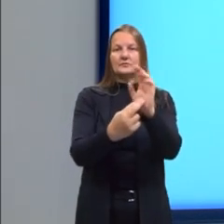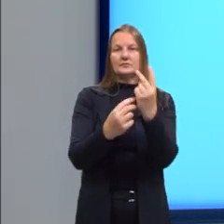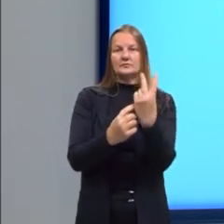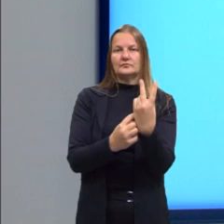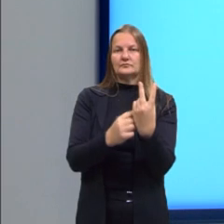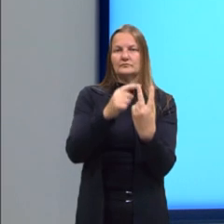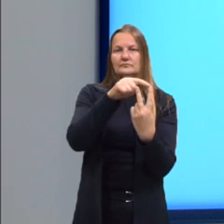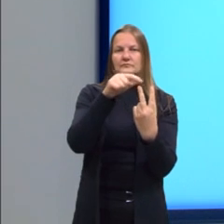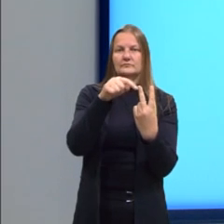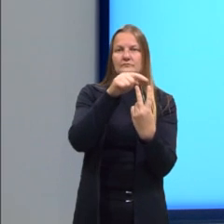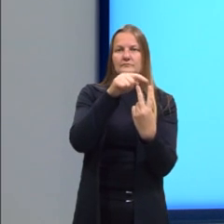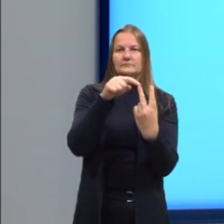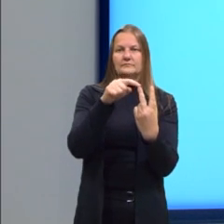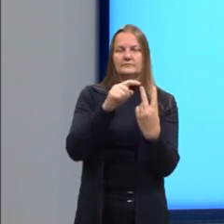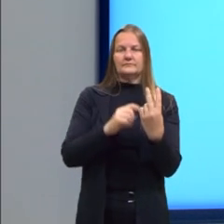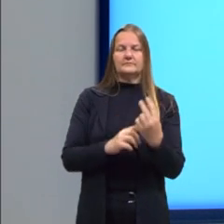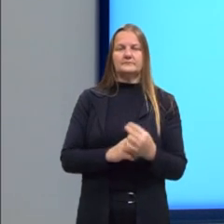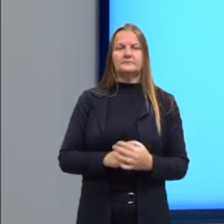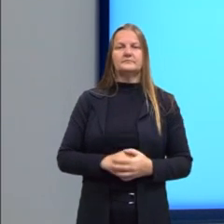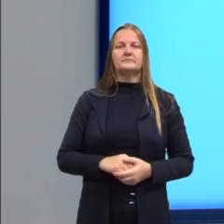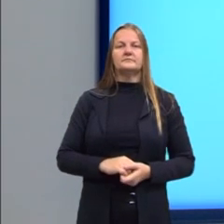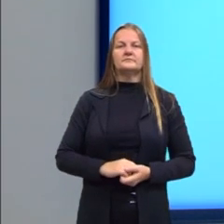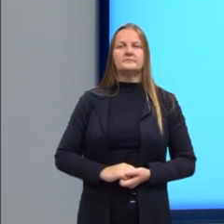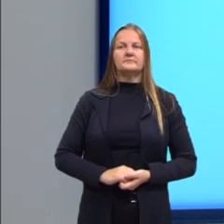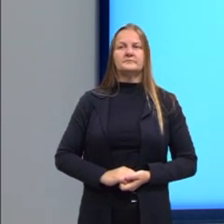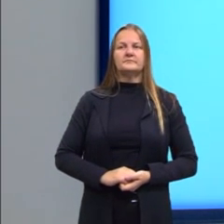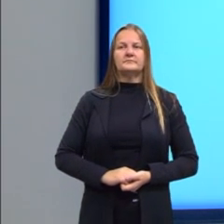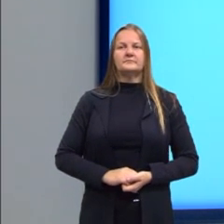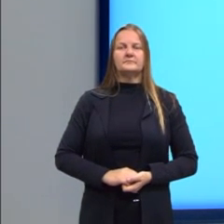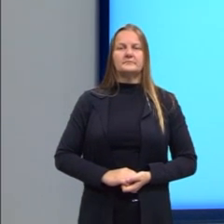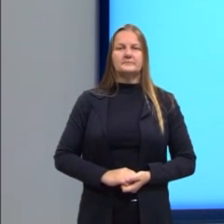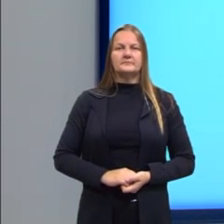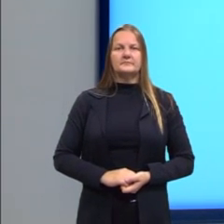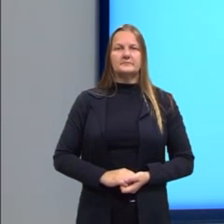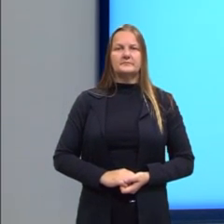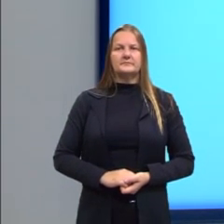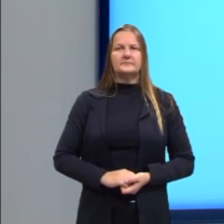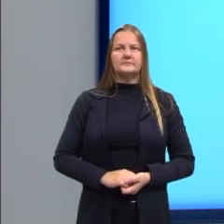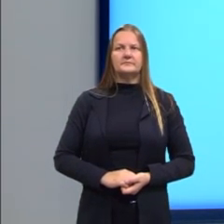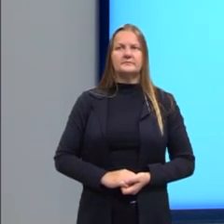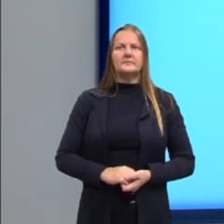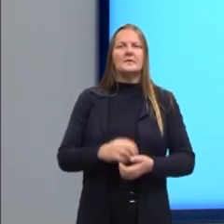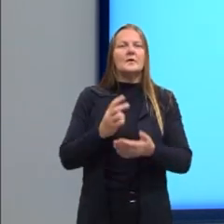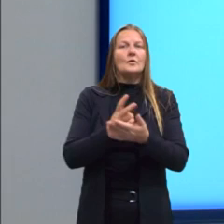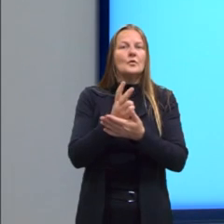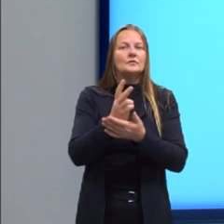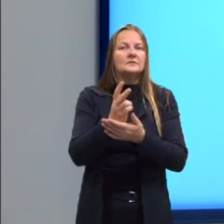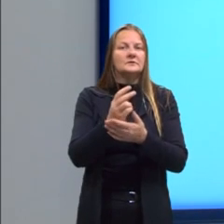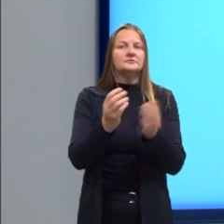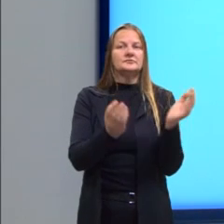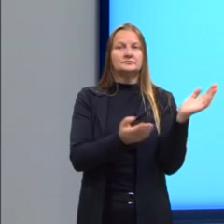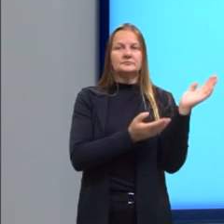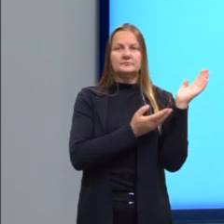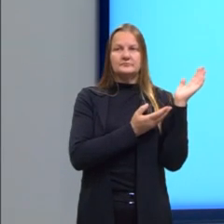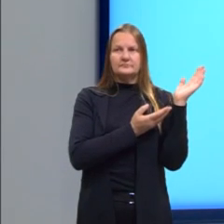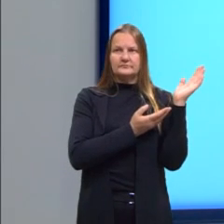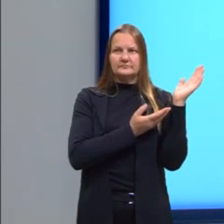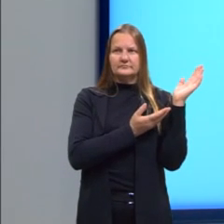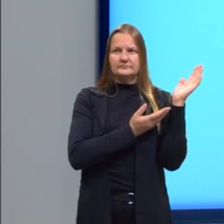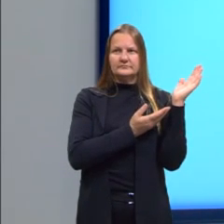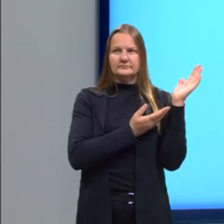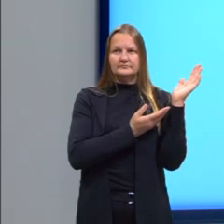para as pressões parciais então a constante de equilíbrio em função das concentrações